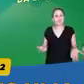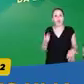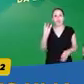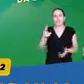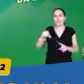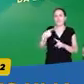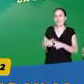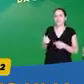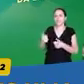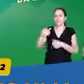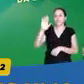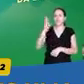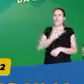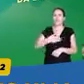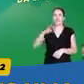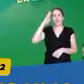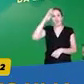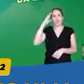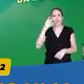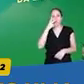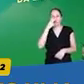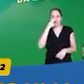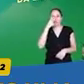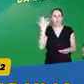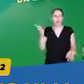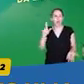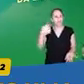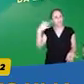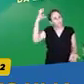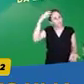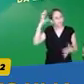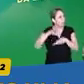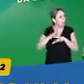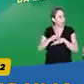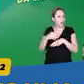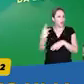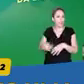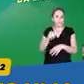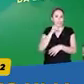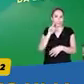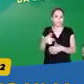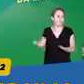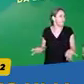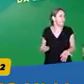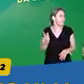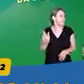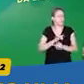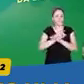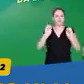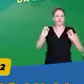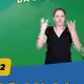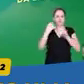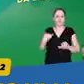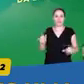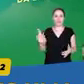compra 3 vezes mais picanha. O governo Bolsonaro é o rei da picanha. Boa, Thales, boa, Thales. Boa, Thales. Já deu show,